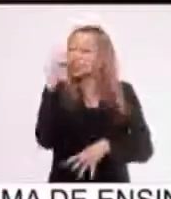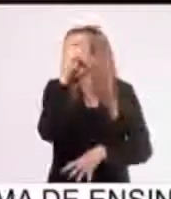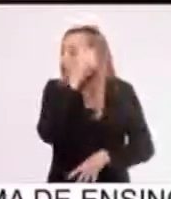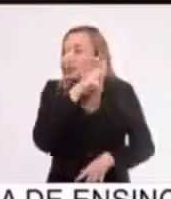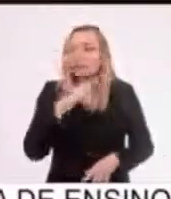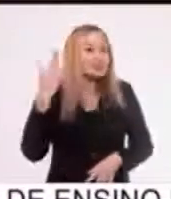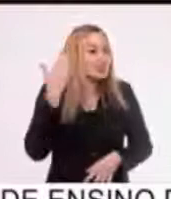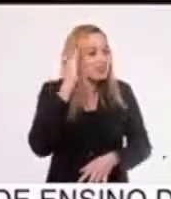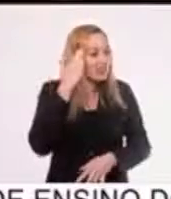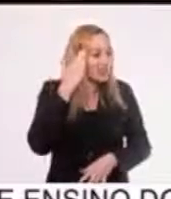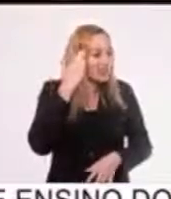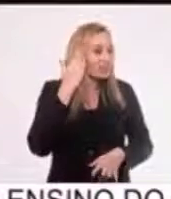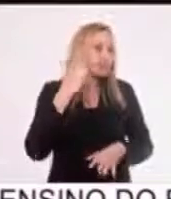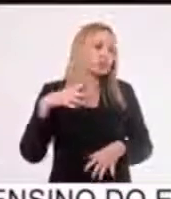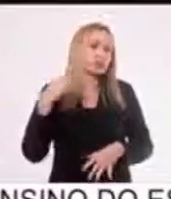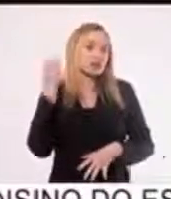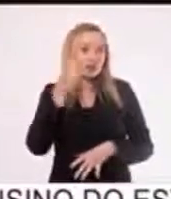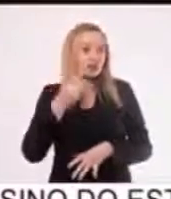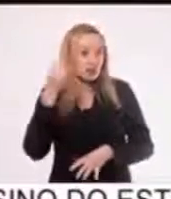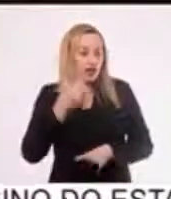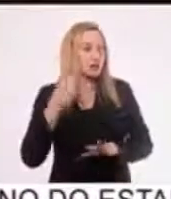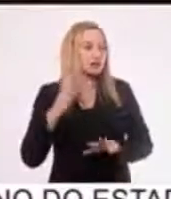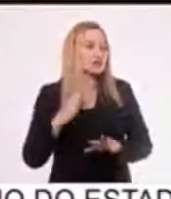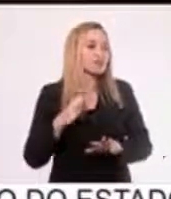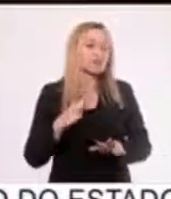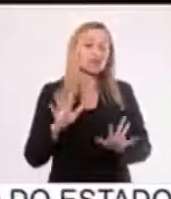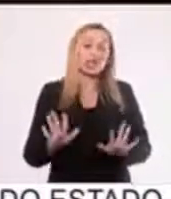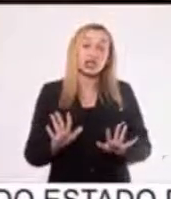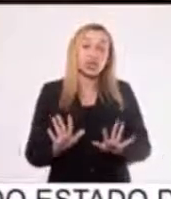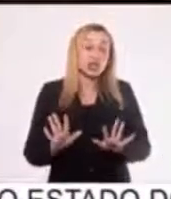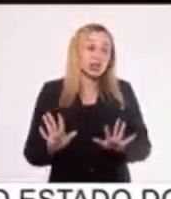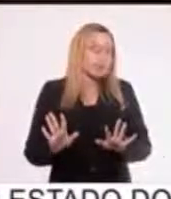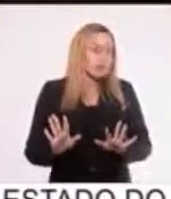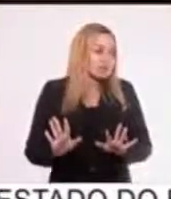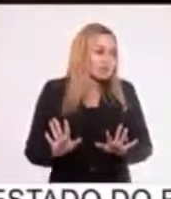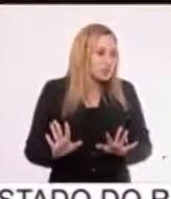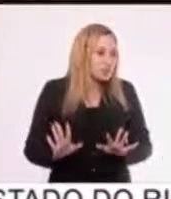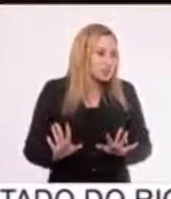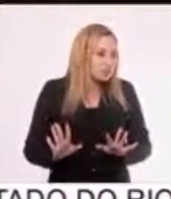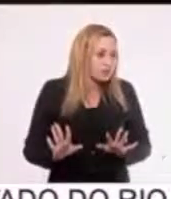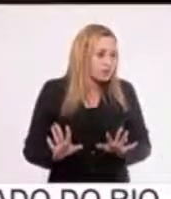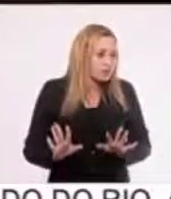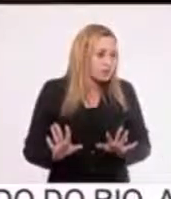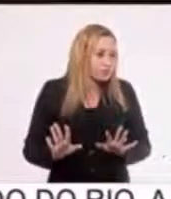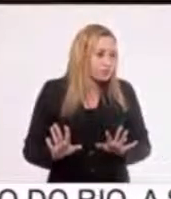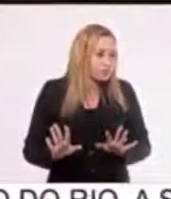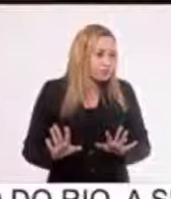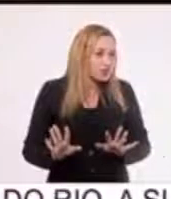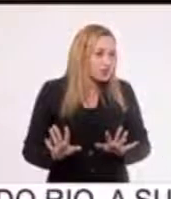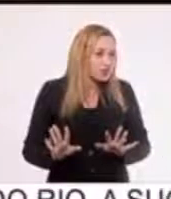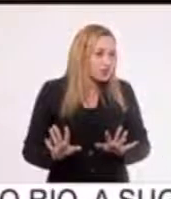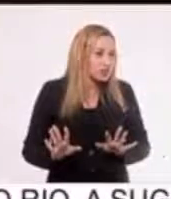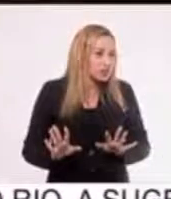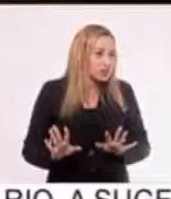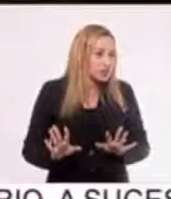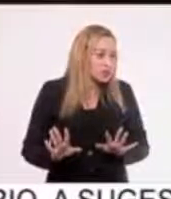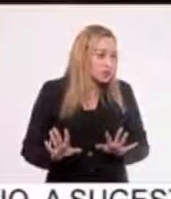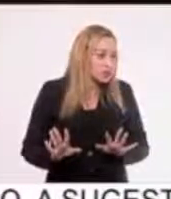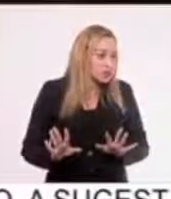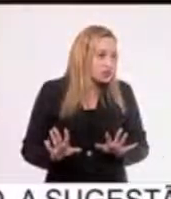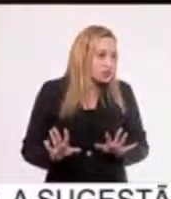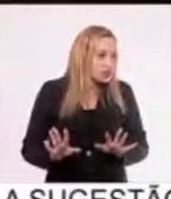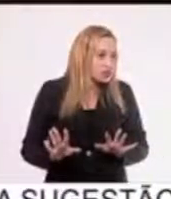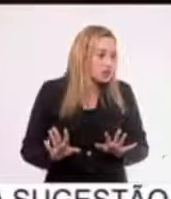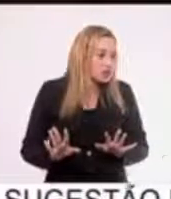Impressionante a incoerência da esquerda. Impressionante. Eu ouvi que deputado falar que não tem